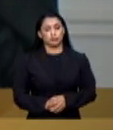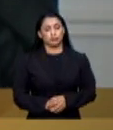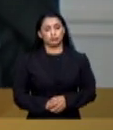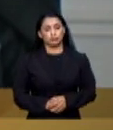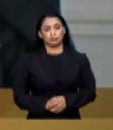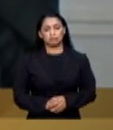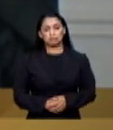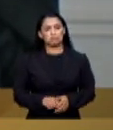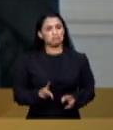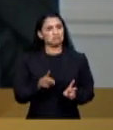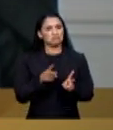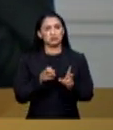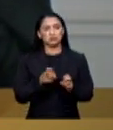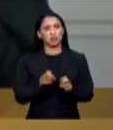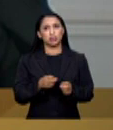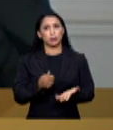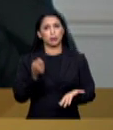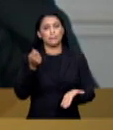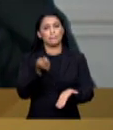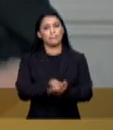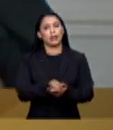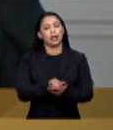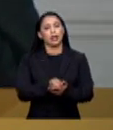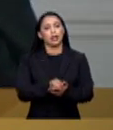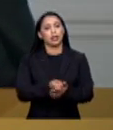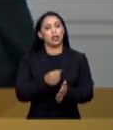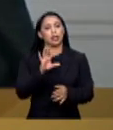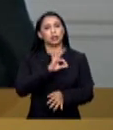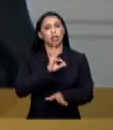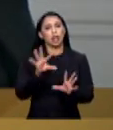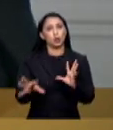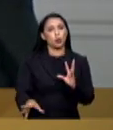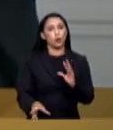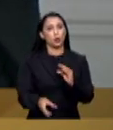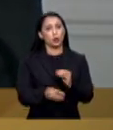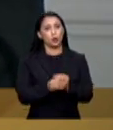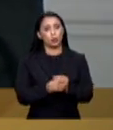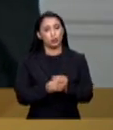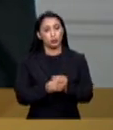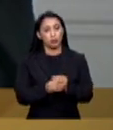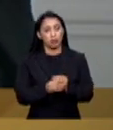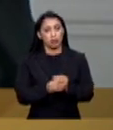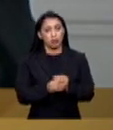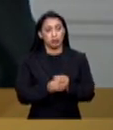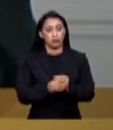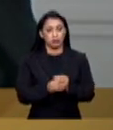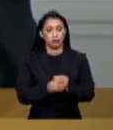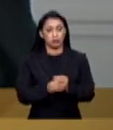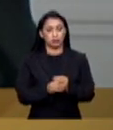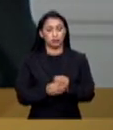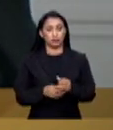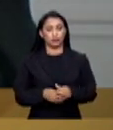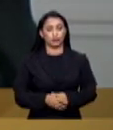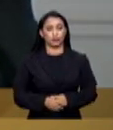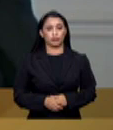que a vedação de pagamento de honorários advocatícios, essa verba